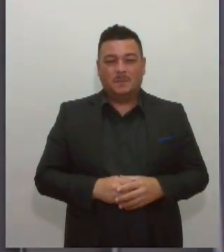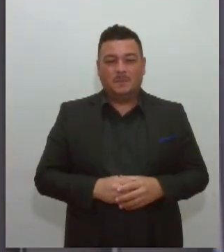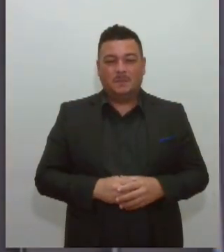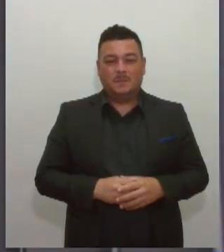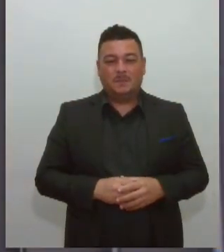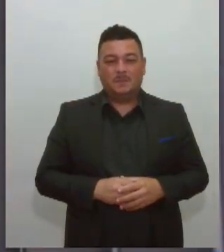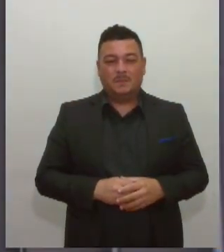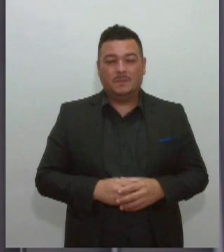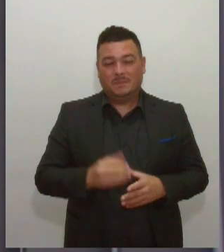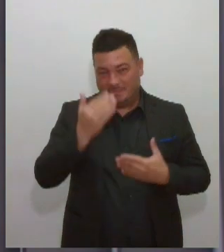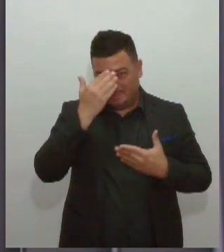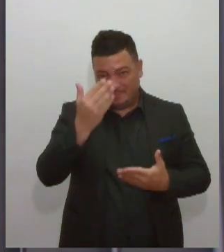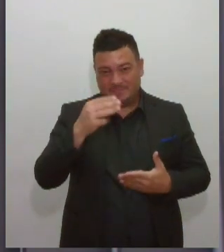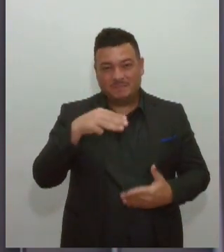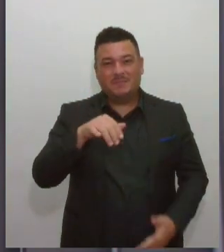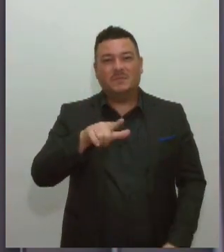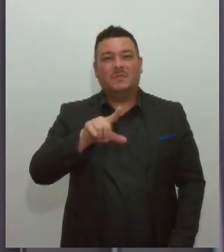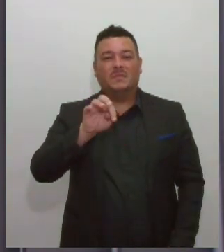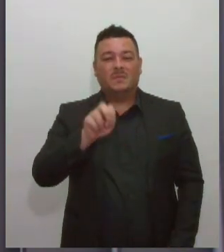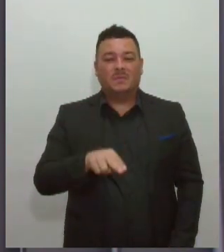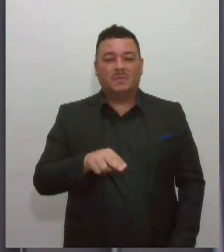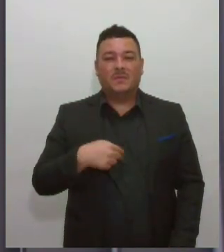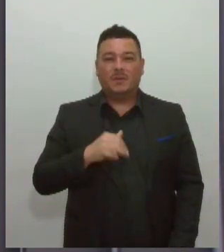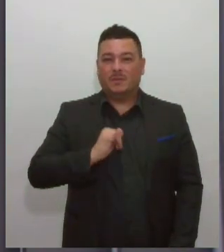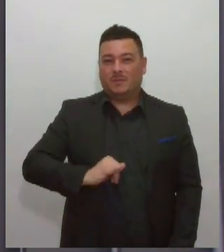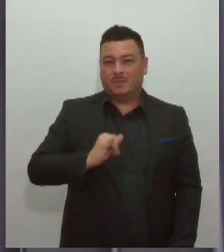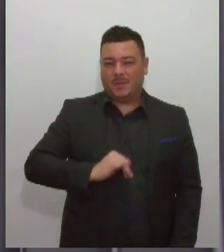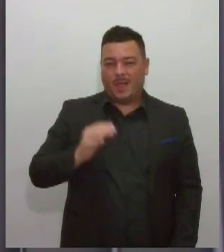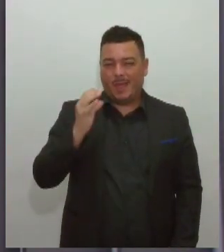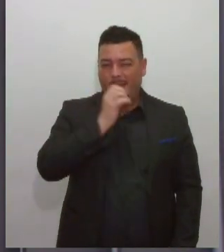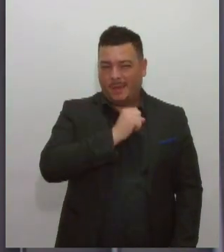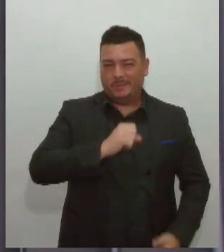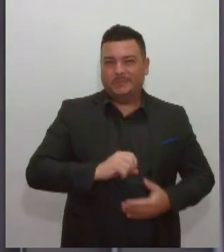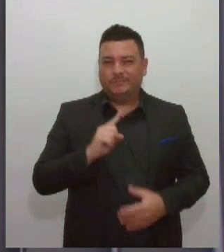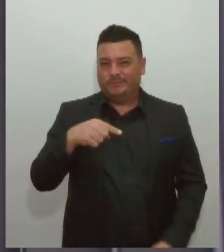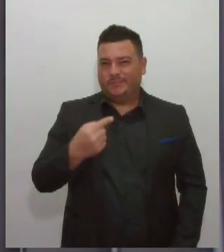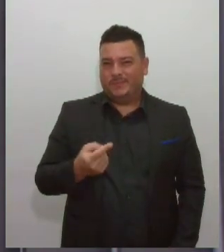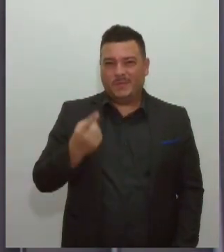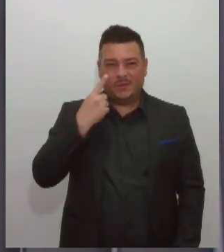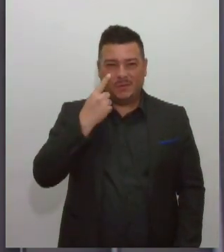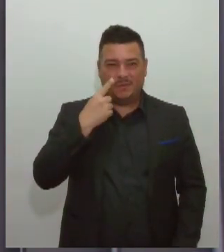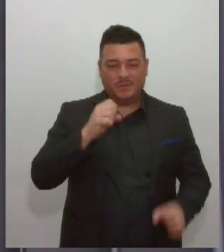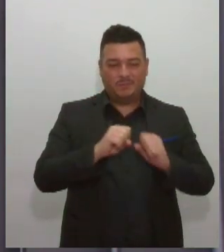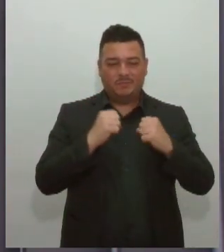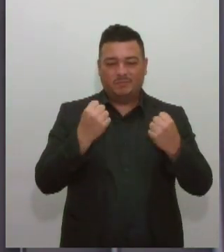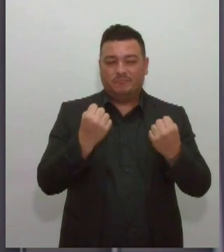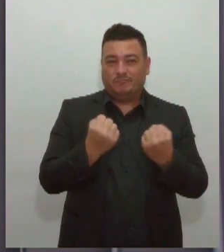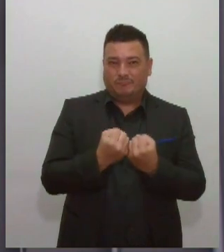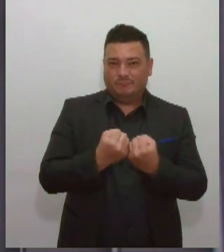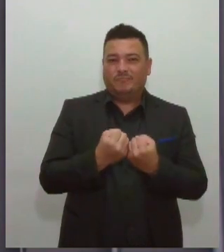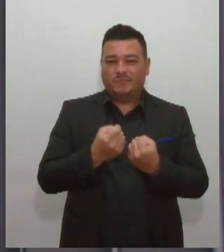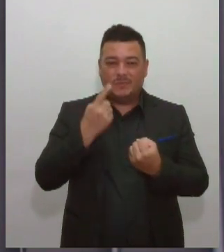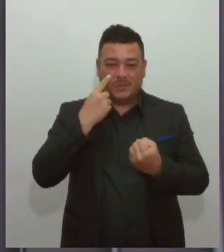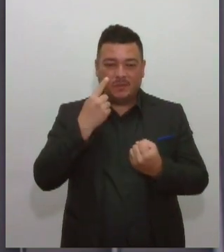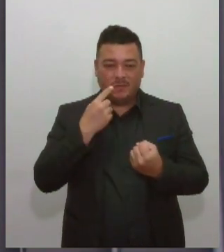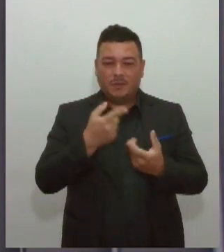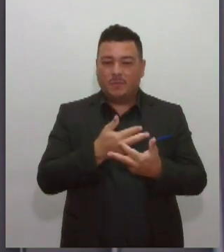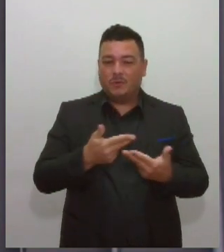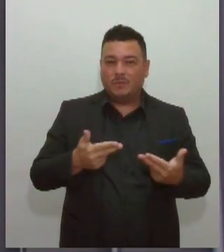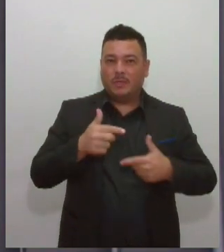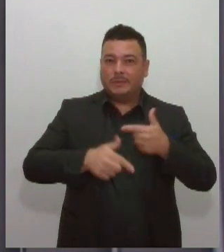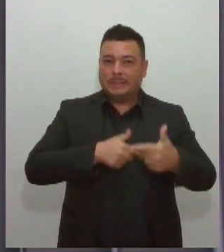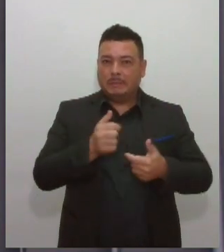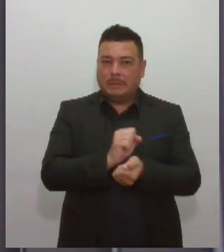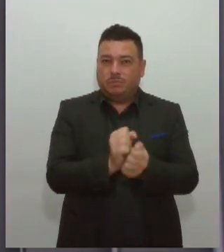Obrigada, Milton, pelas informações. Vamos agora a um rápido intervalo. Daqui a pouco, o seminário discute o enfrentamento ao trabalho escravo e o tráfico